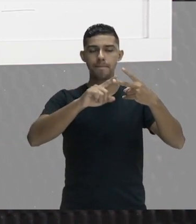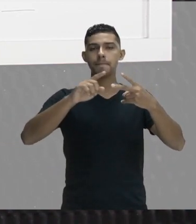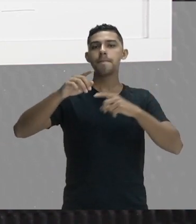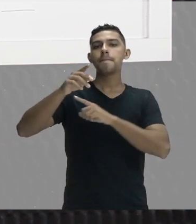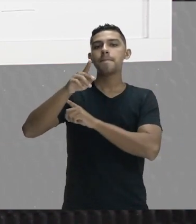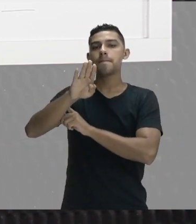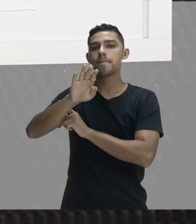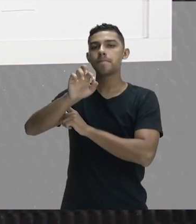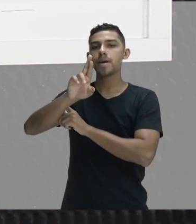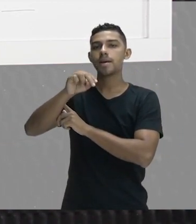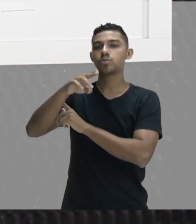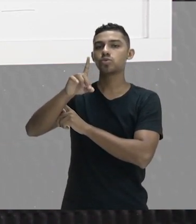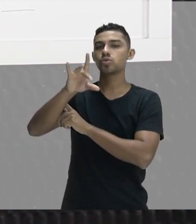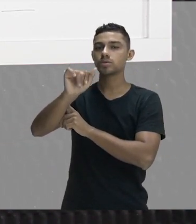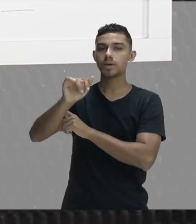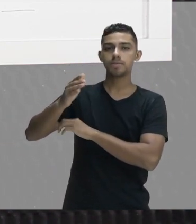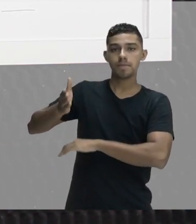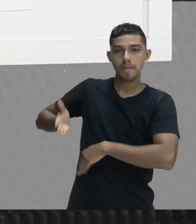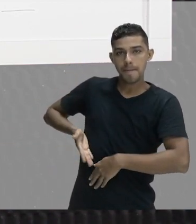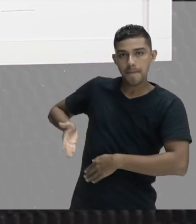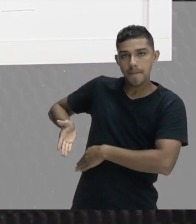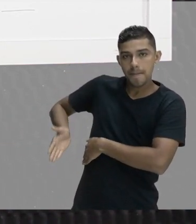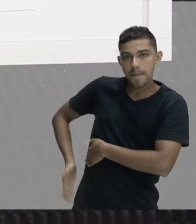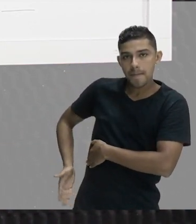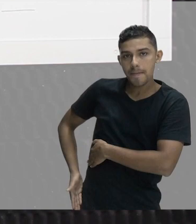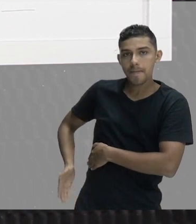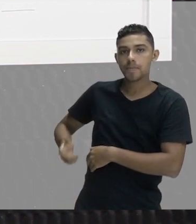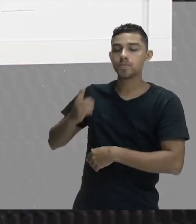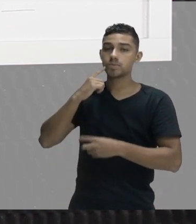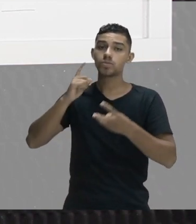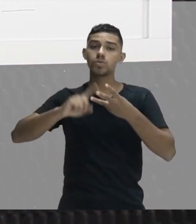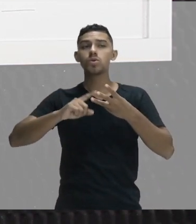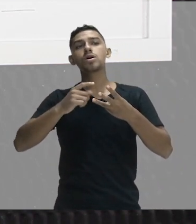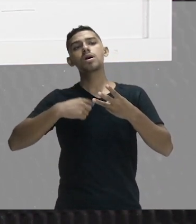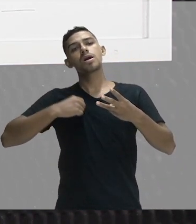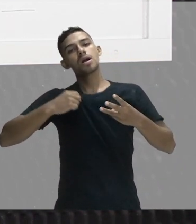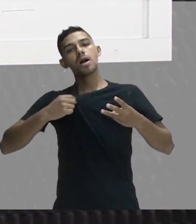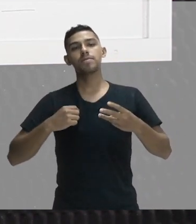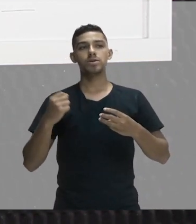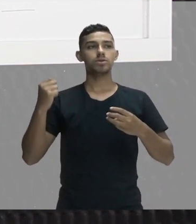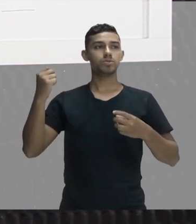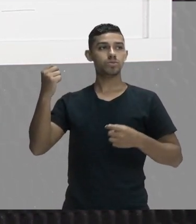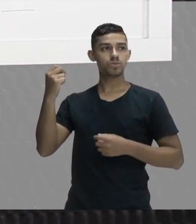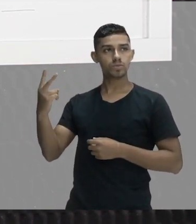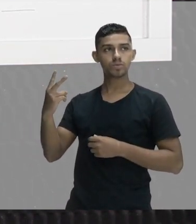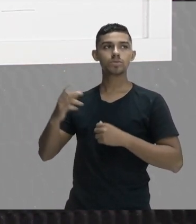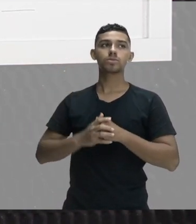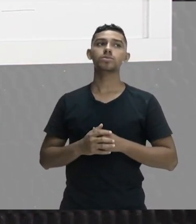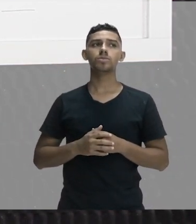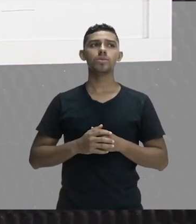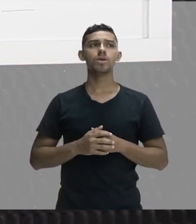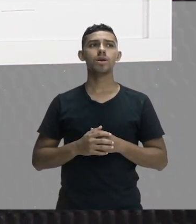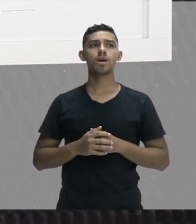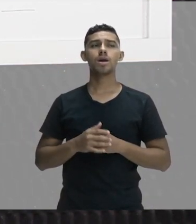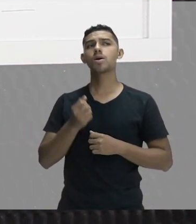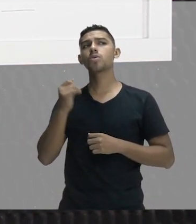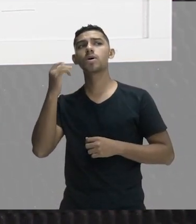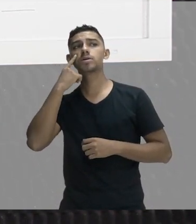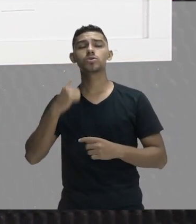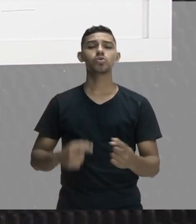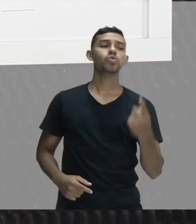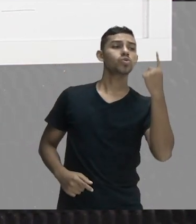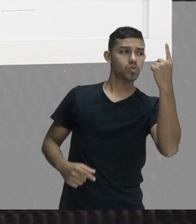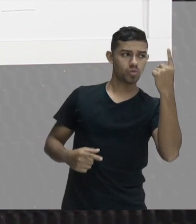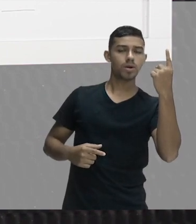é determinar de quantas formas diferentes João pode se vestir. Tá? Logicamente com uma bermuda e uma